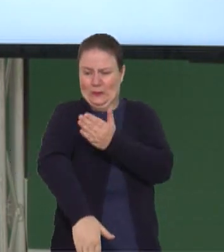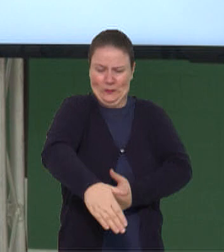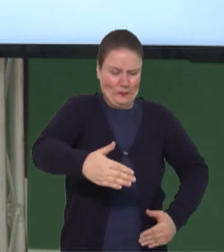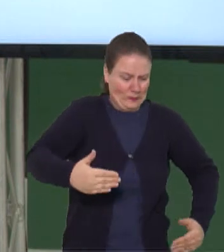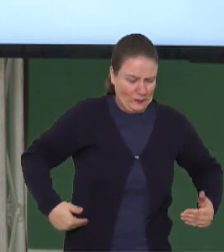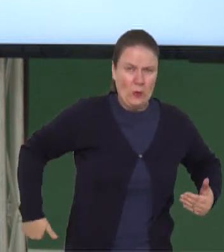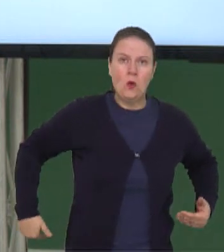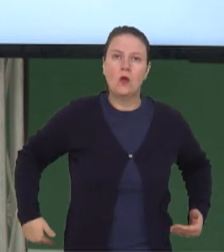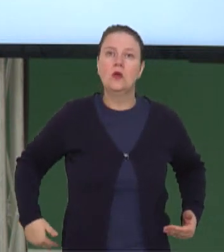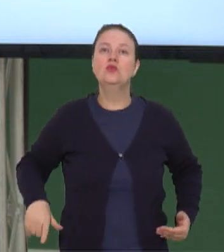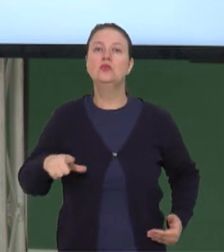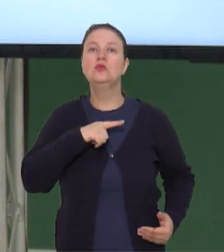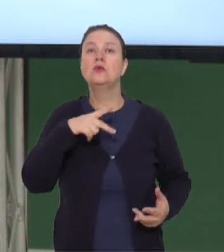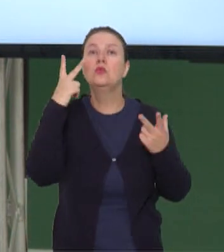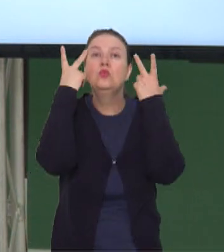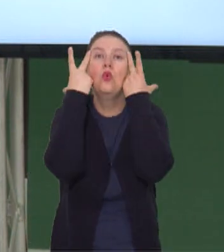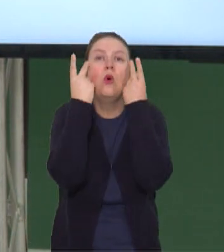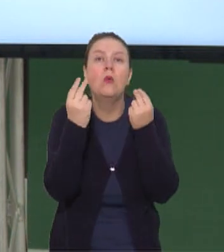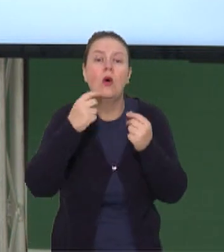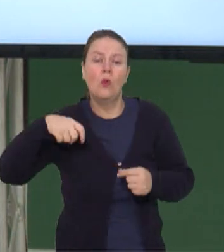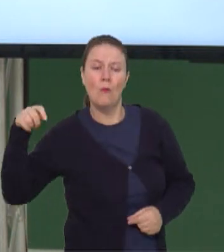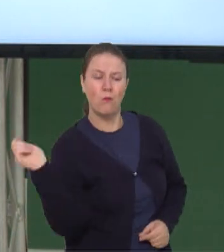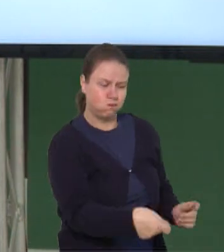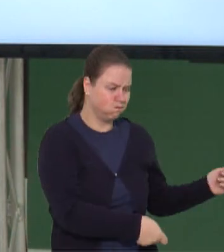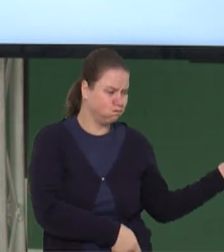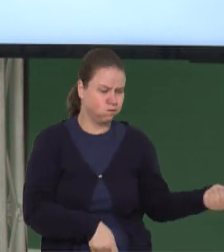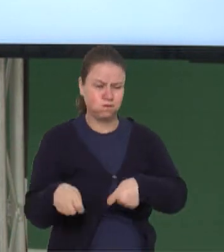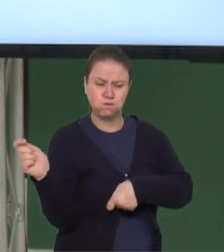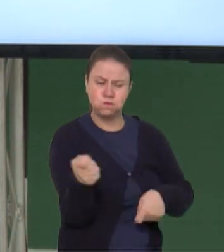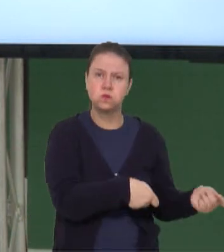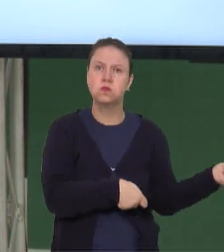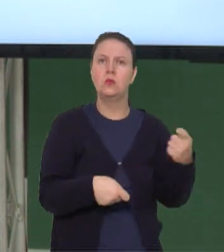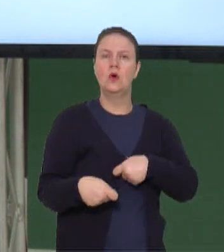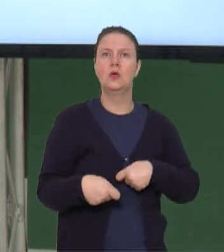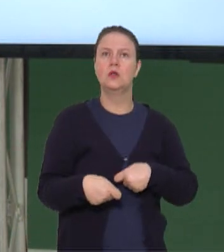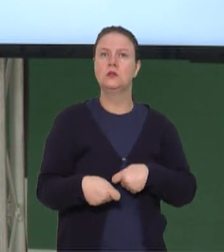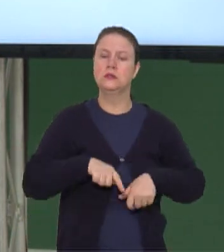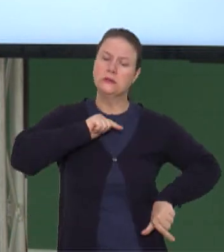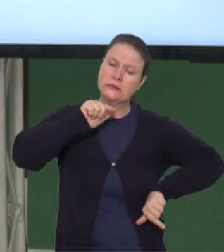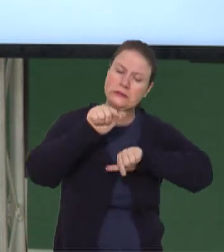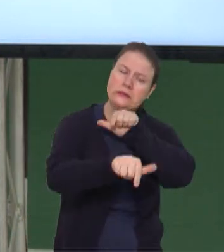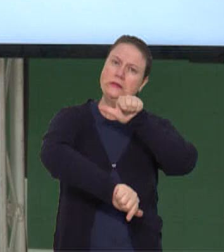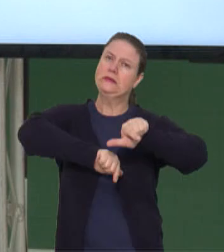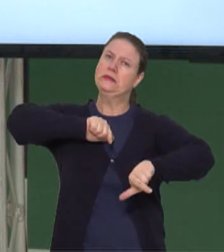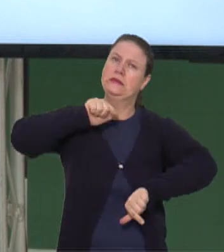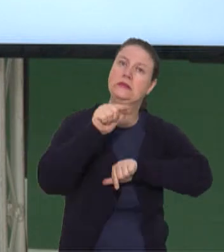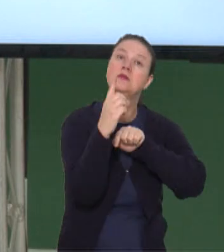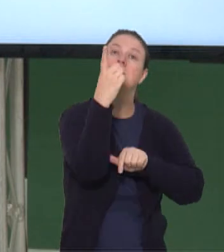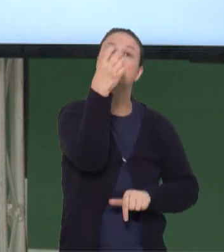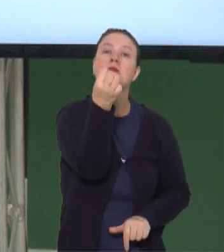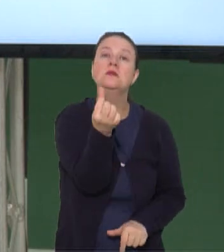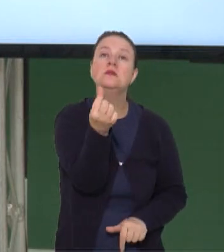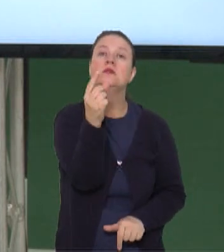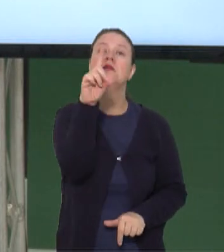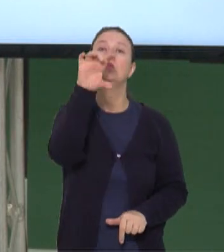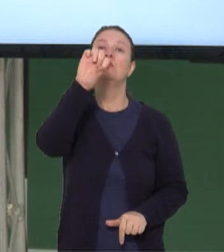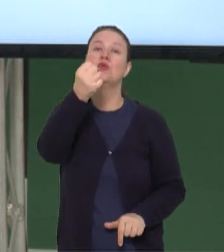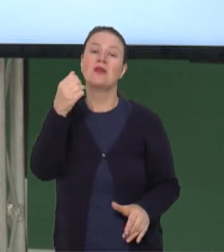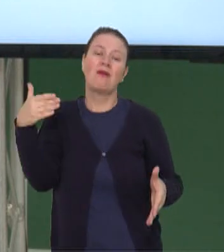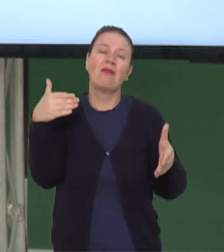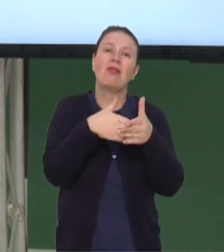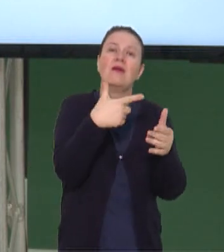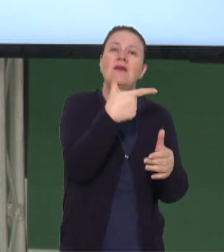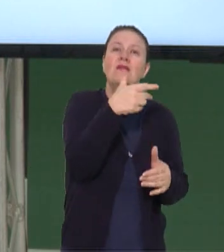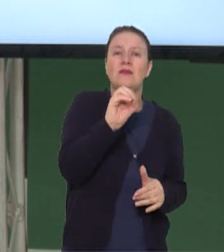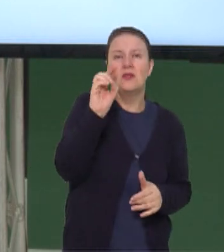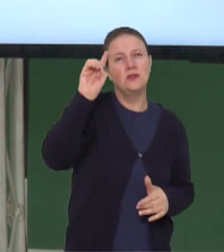acidentes de trabalho, eram comuns nesse período. Então o escravizado, além de ter que trabalhar 16, 18, até 20 horas